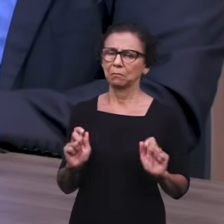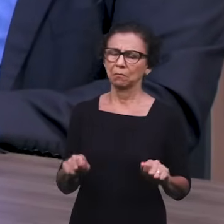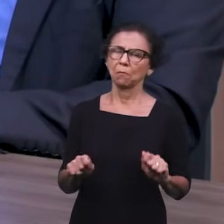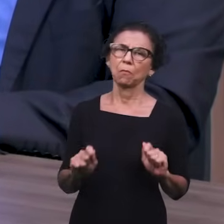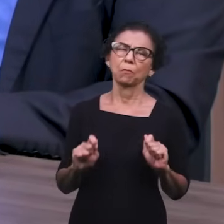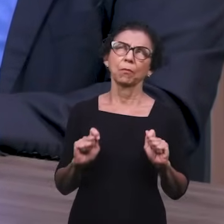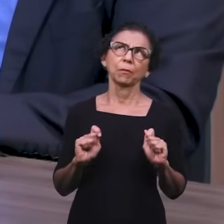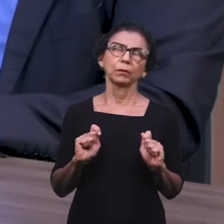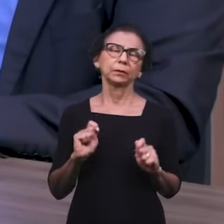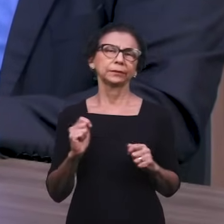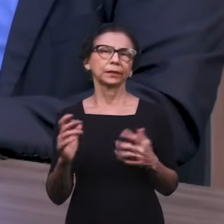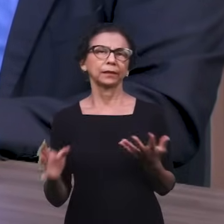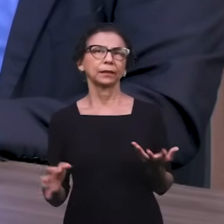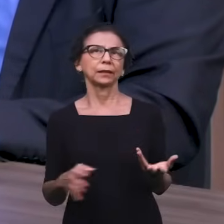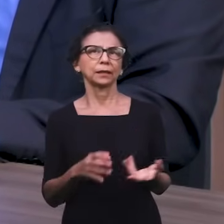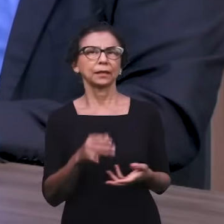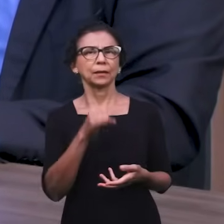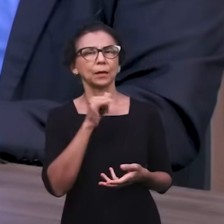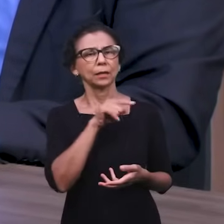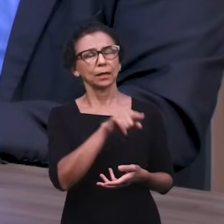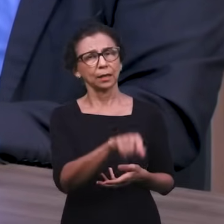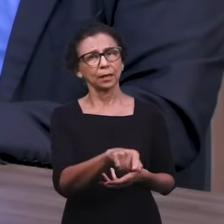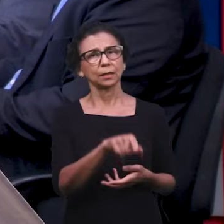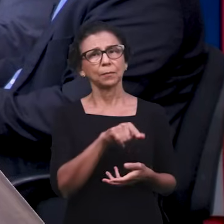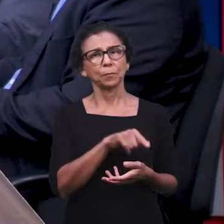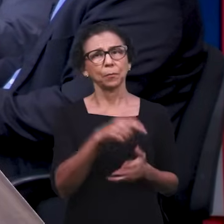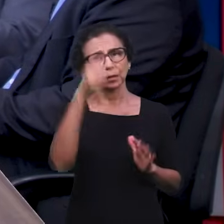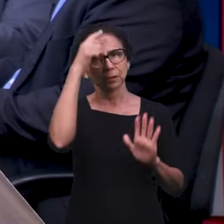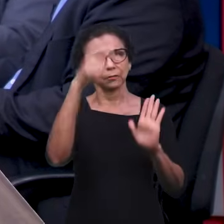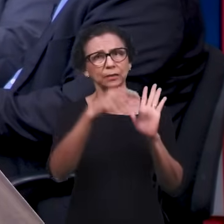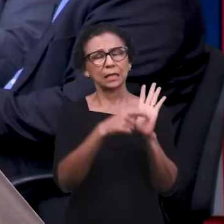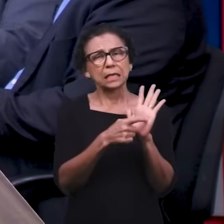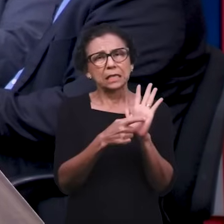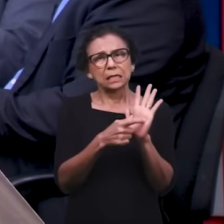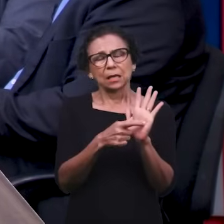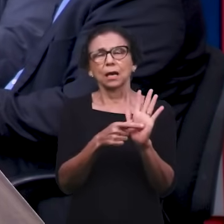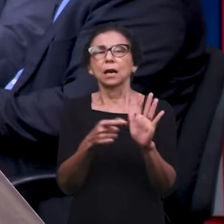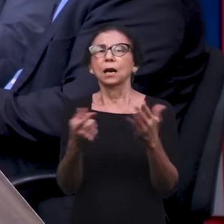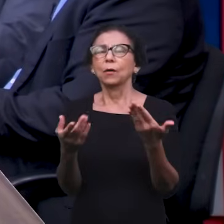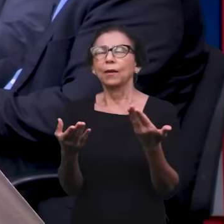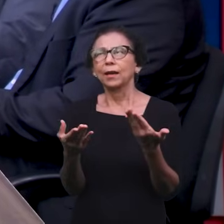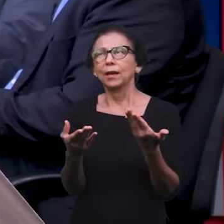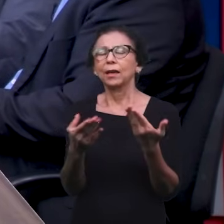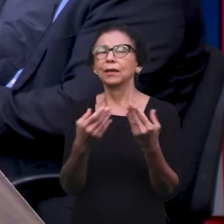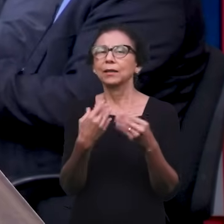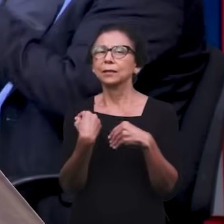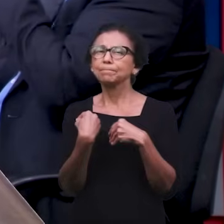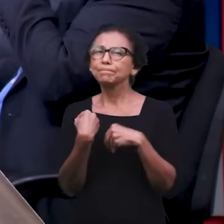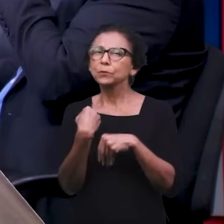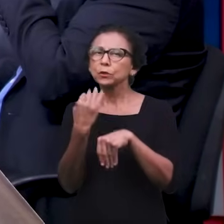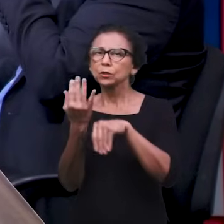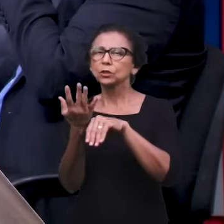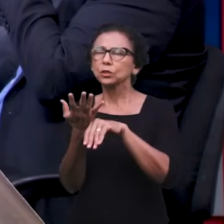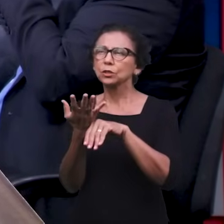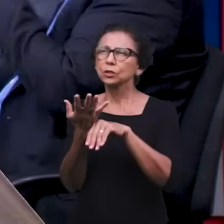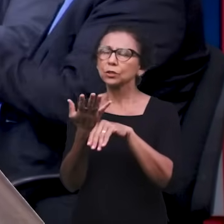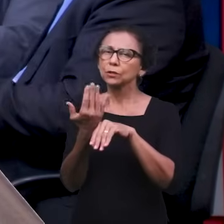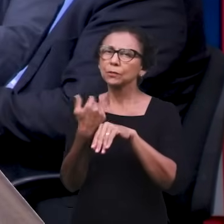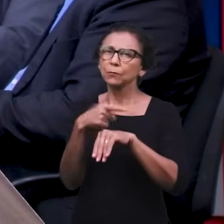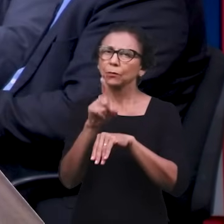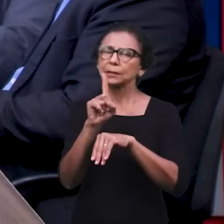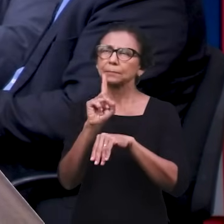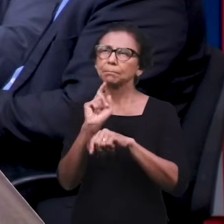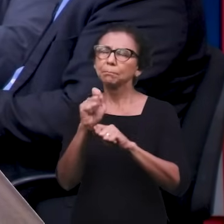questões emocionais, pode fazer com que a pessoa se emocione, tal, isso é próprio do homem, mas a questão espiritual